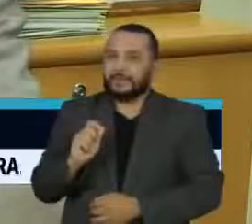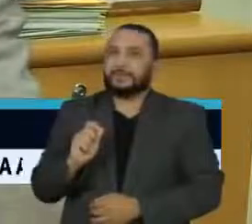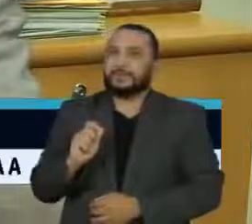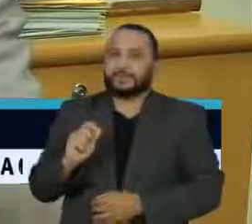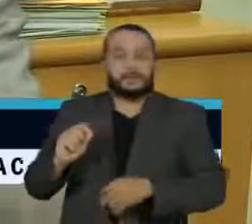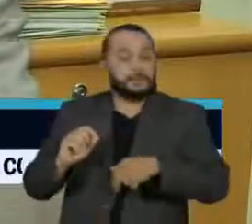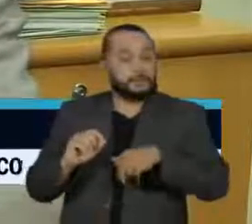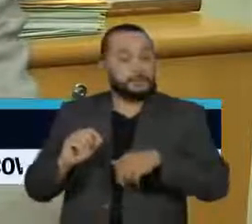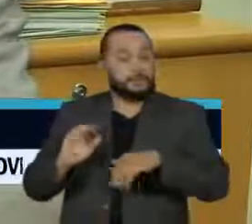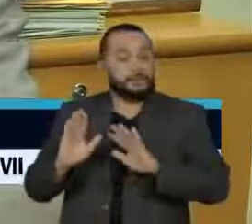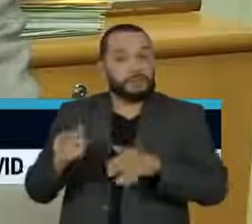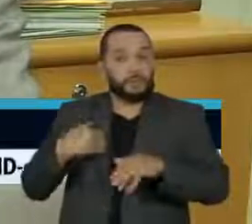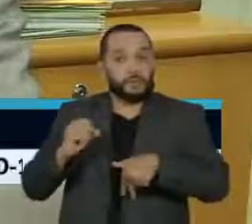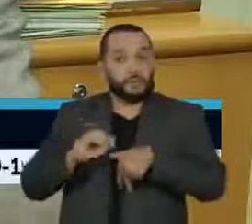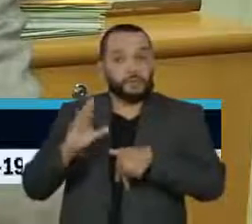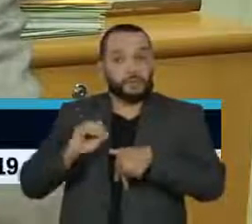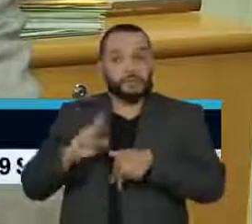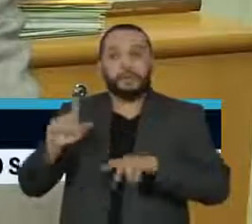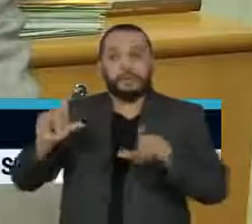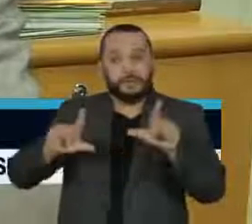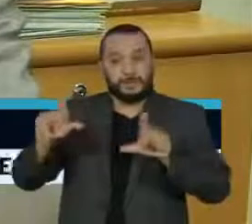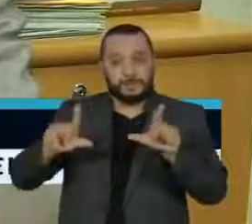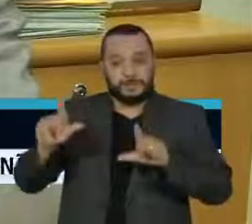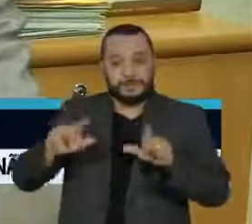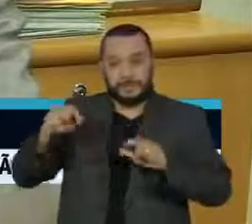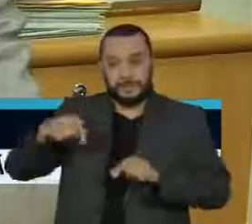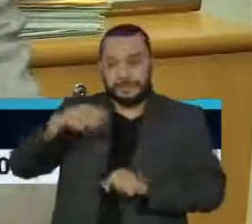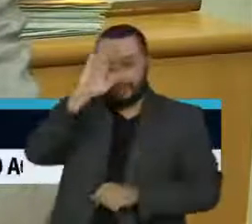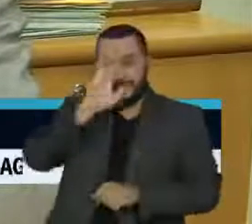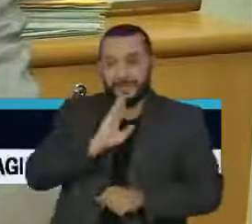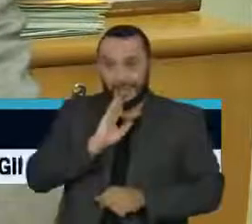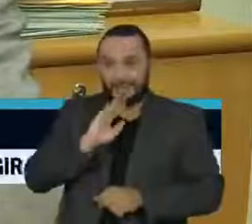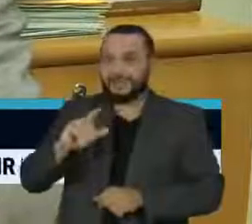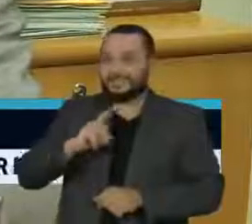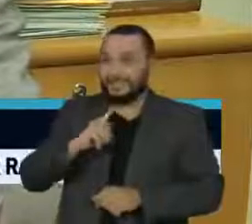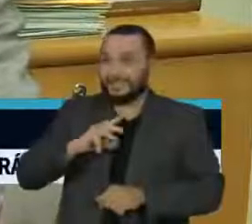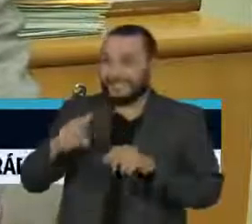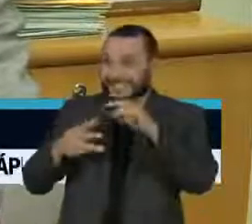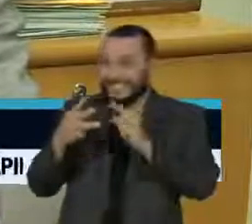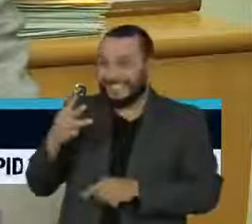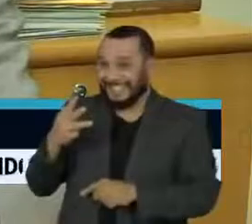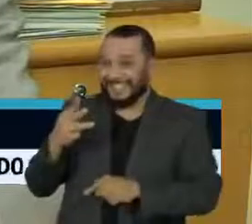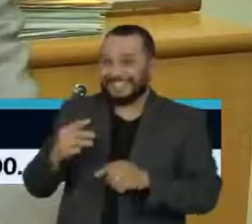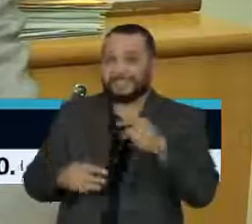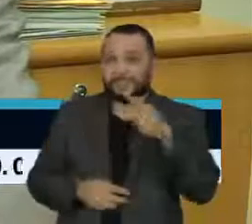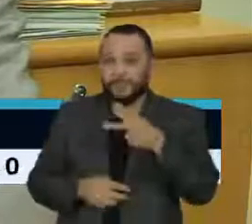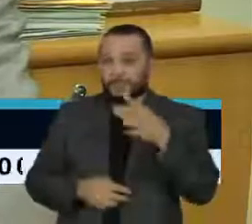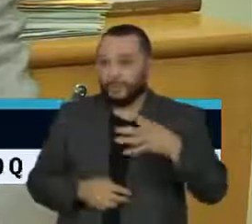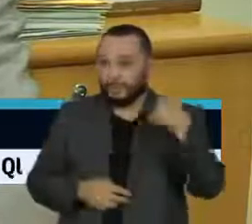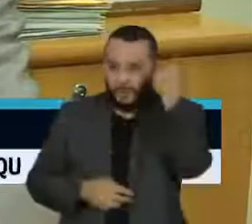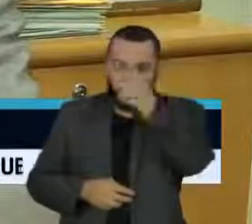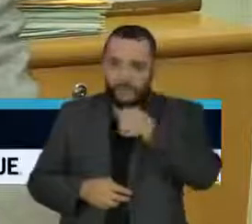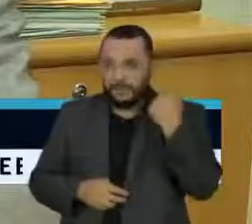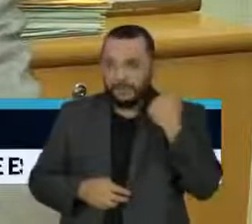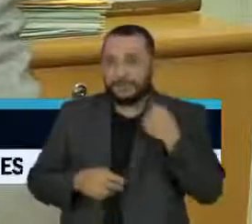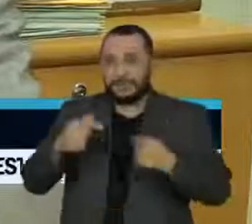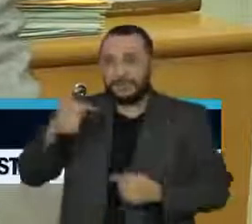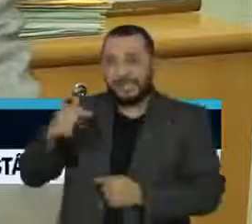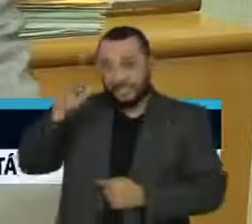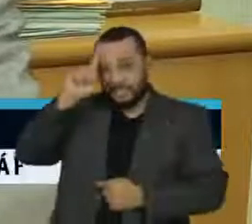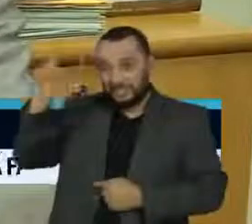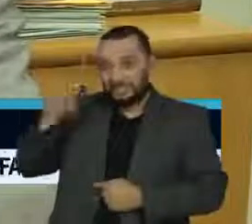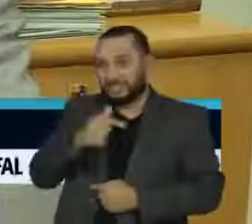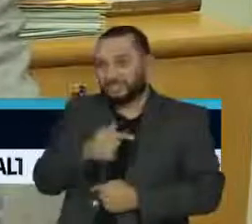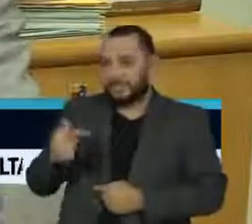televisão aberta na cidade de São Paulo, 3 canais de televisão, 24 horas por dia, 7 dias por semana.